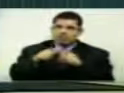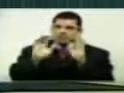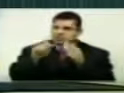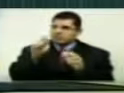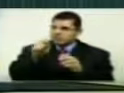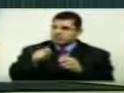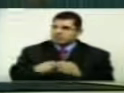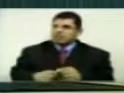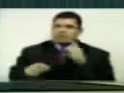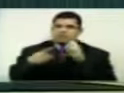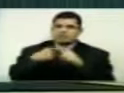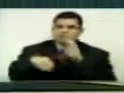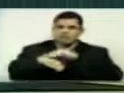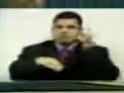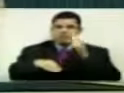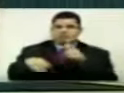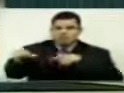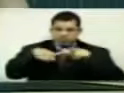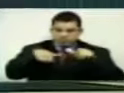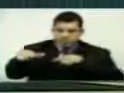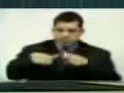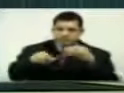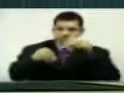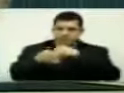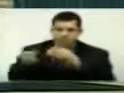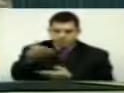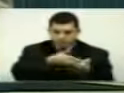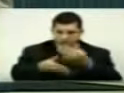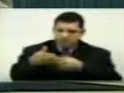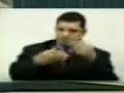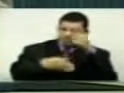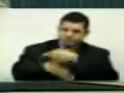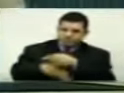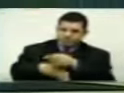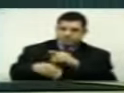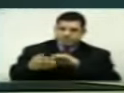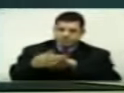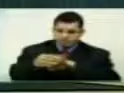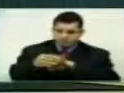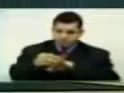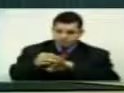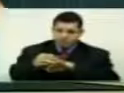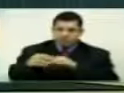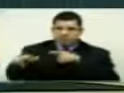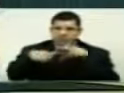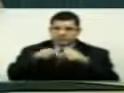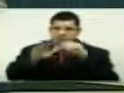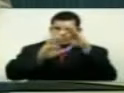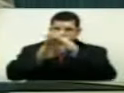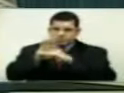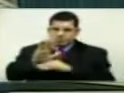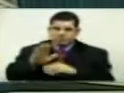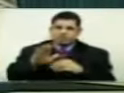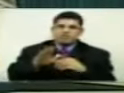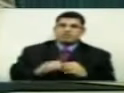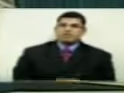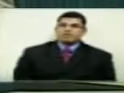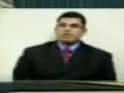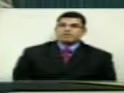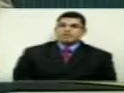resolvido. Por mais uma negociata intermediada por eles. Por mais um negócio intermediado por